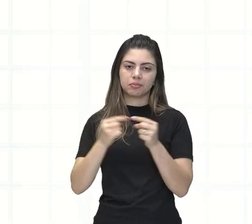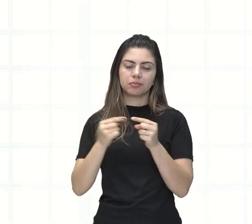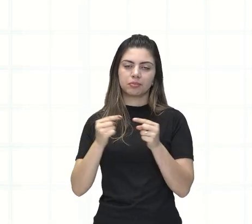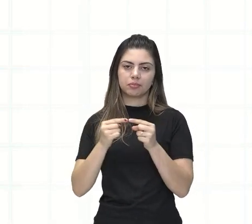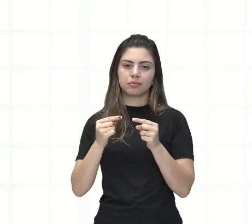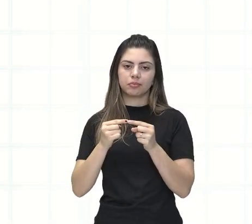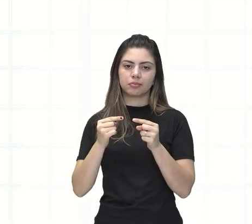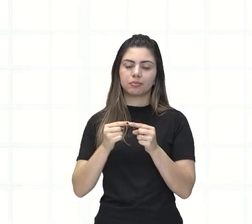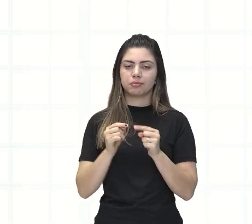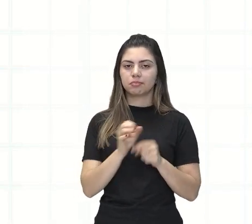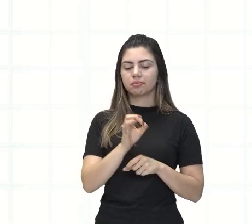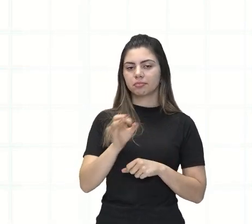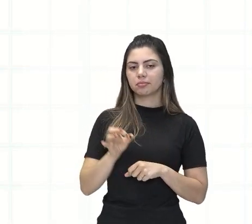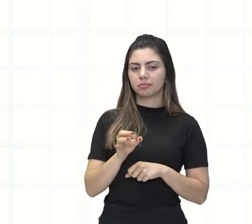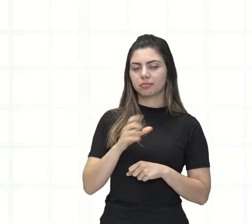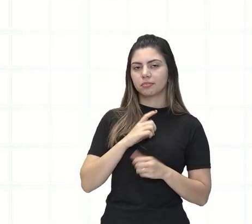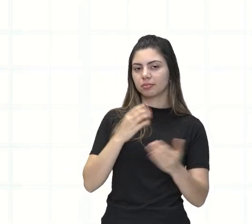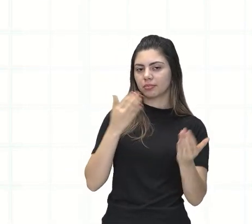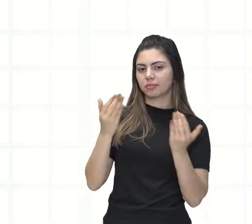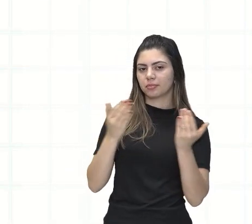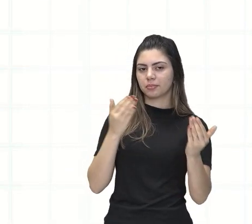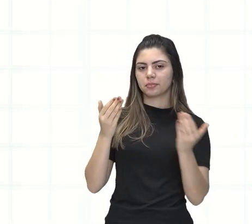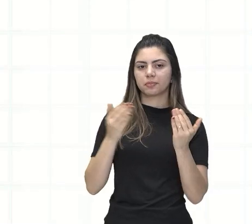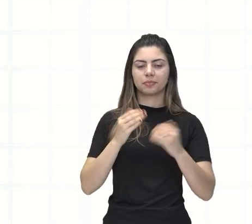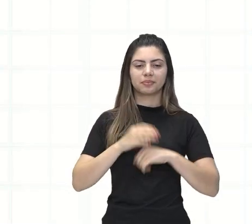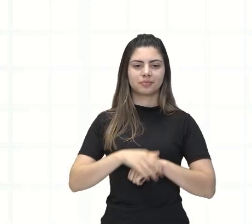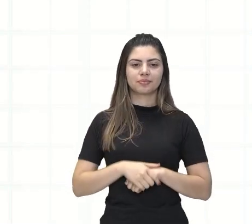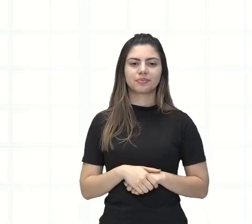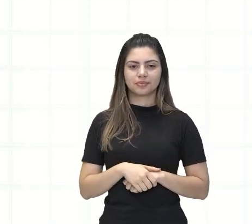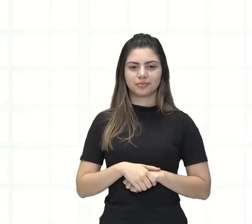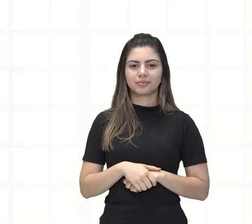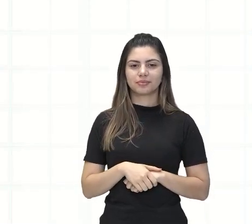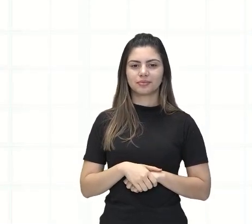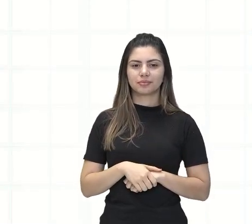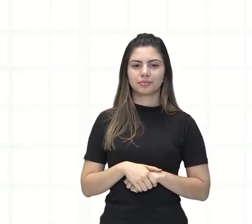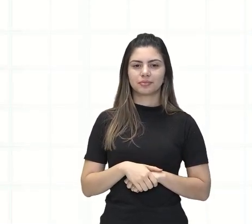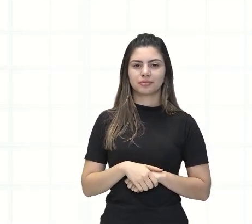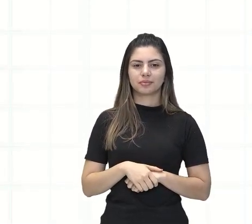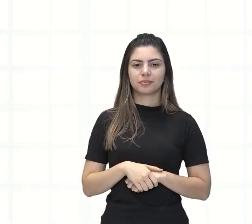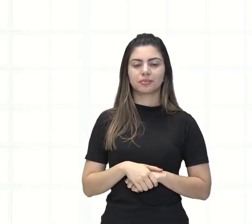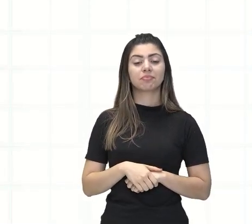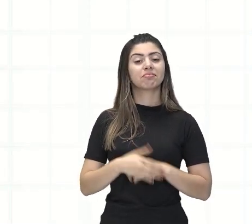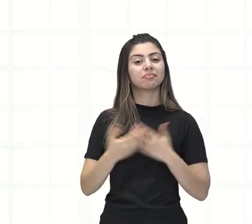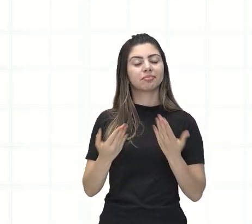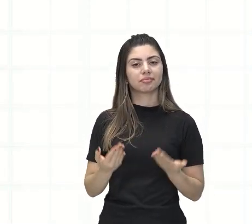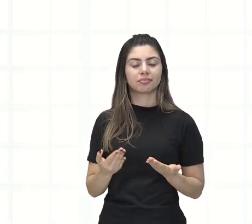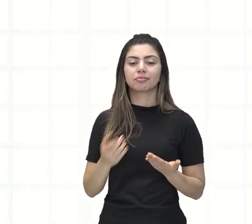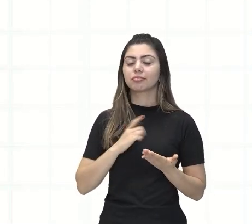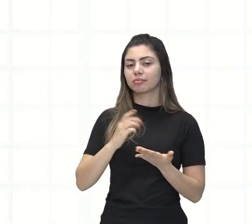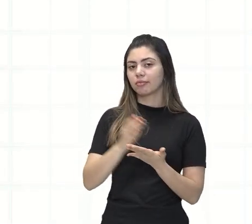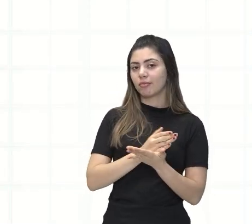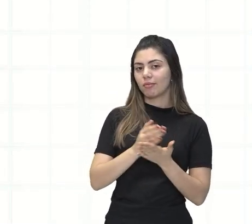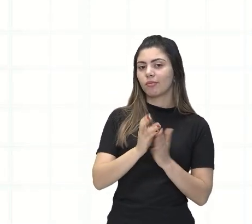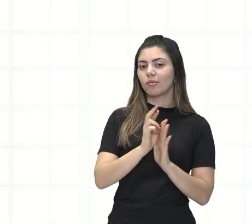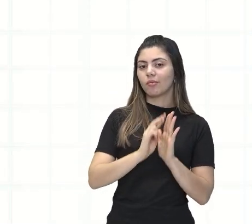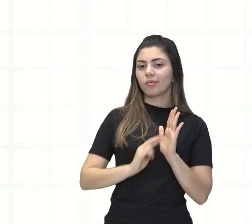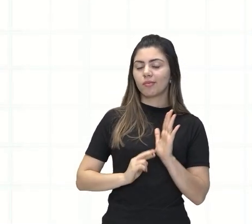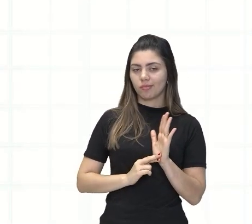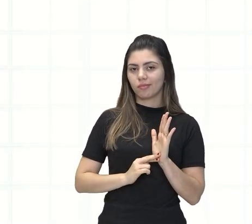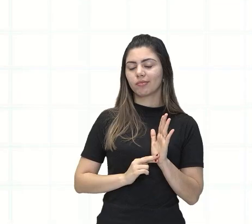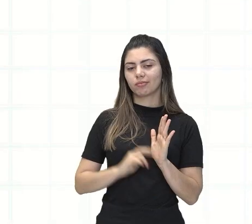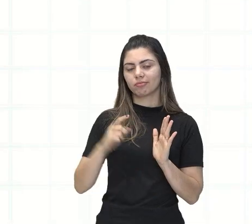no seu grau comparativo, ok? E como eu falei, existem algumas regrinhas que a gente tem